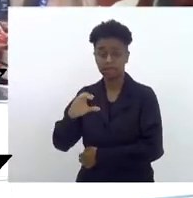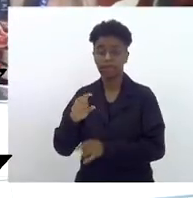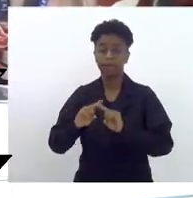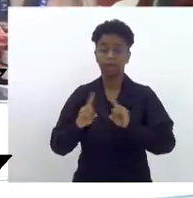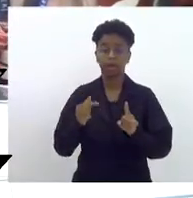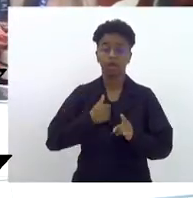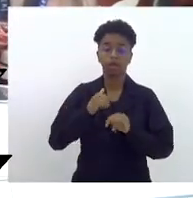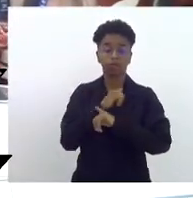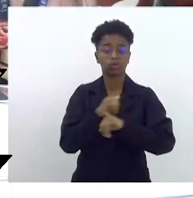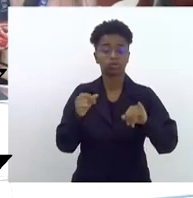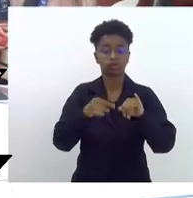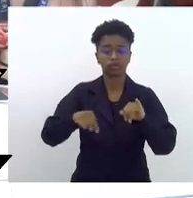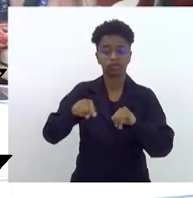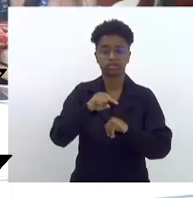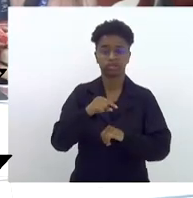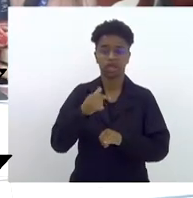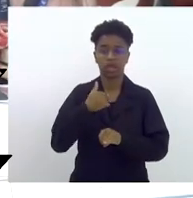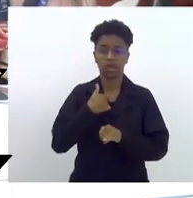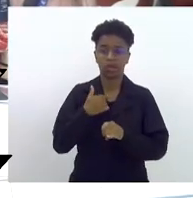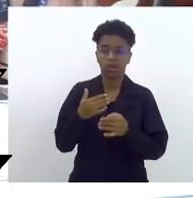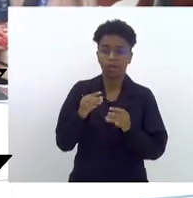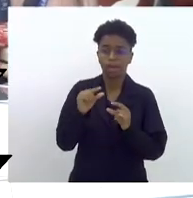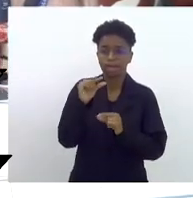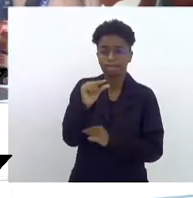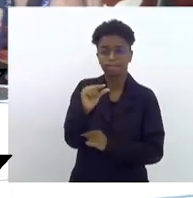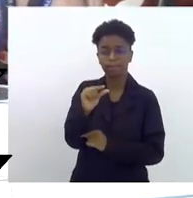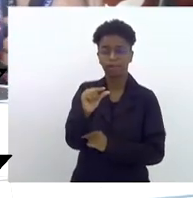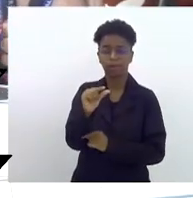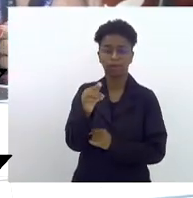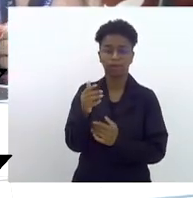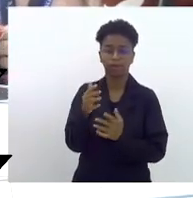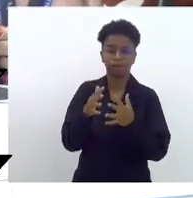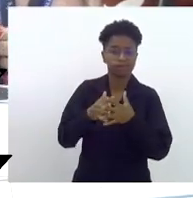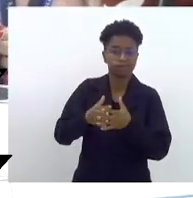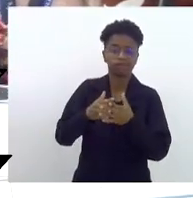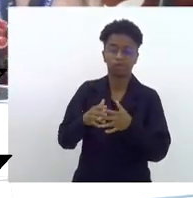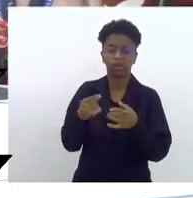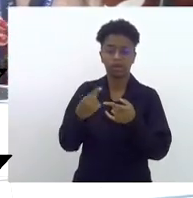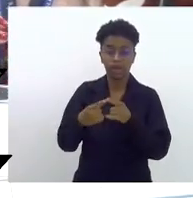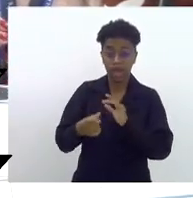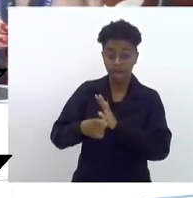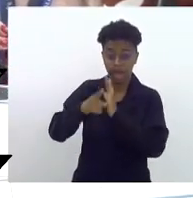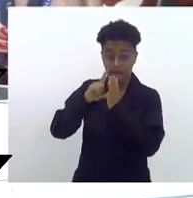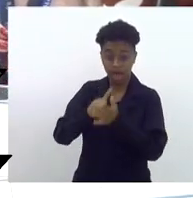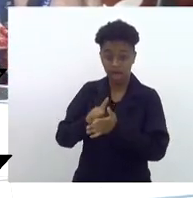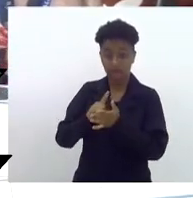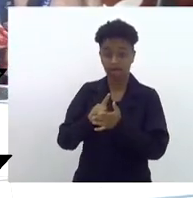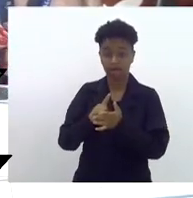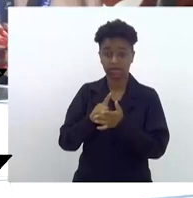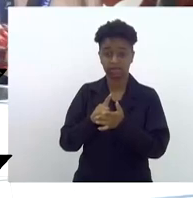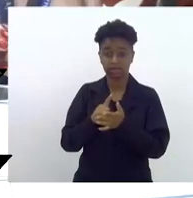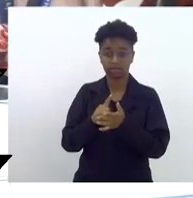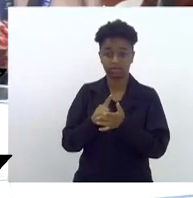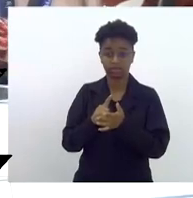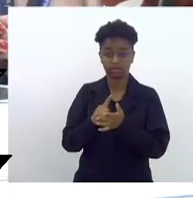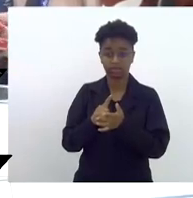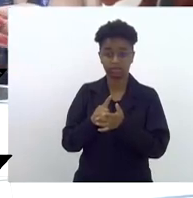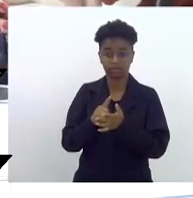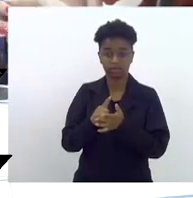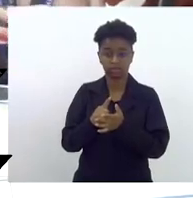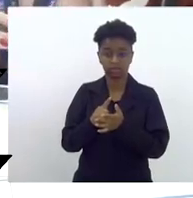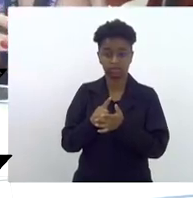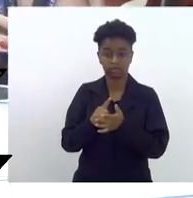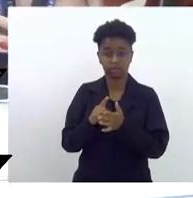tranquilidade que eu tive um pouco o cuidado o deputado Amorim disse antecipadamente conversar inclusive com o nosso Governador sobre a questão então